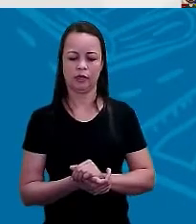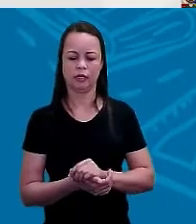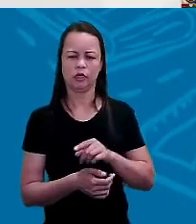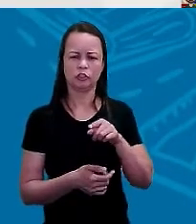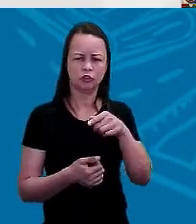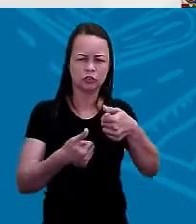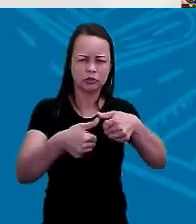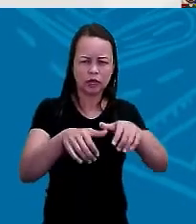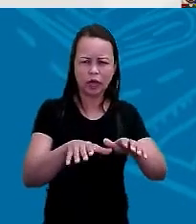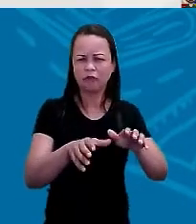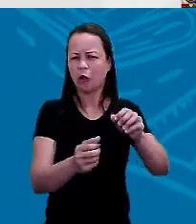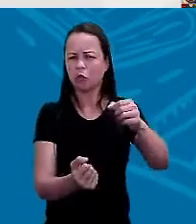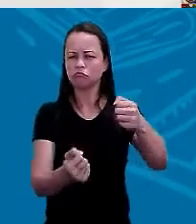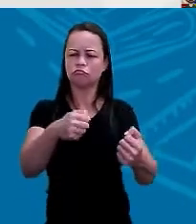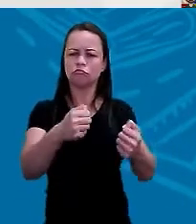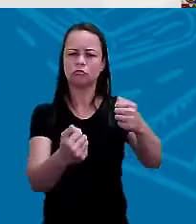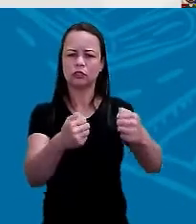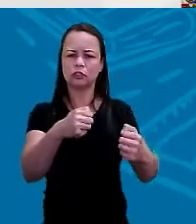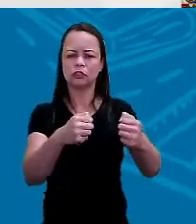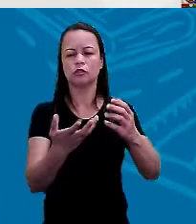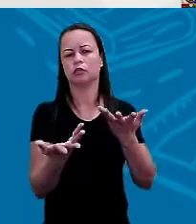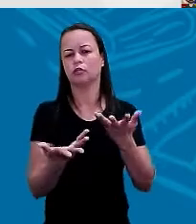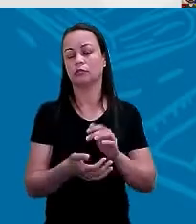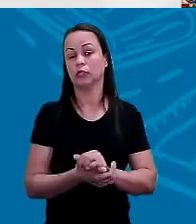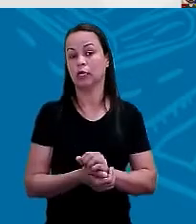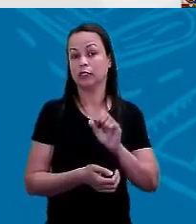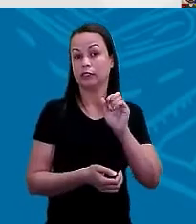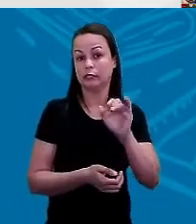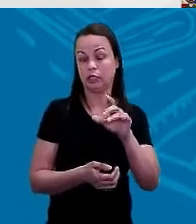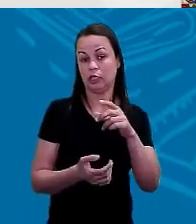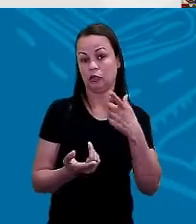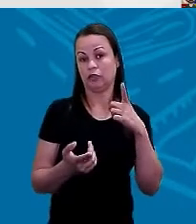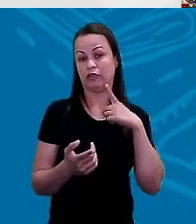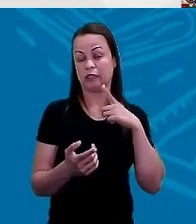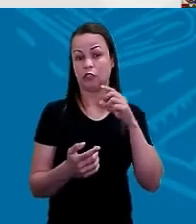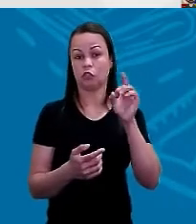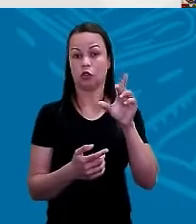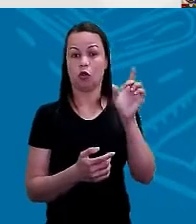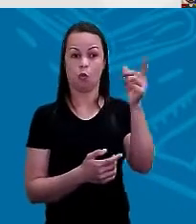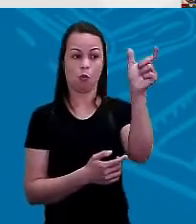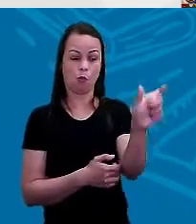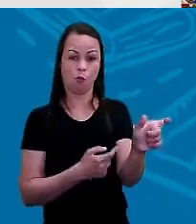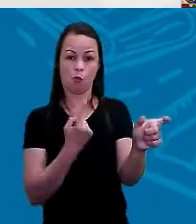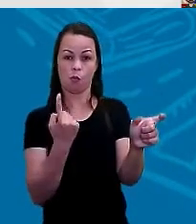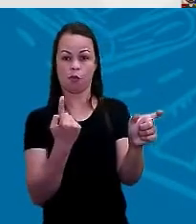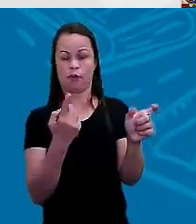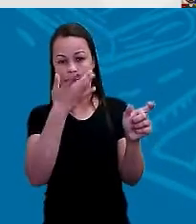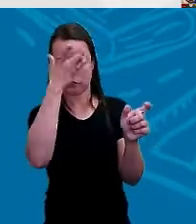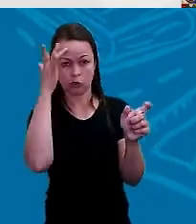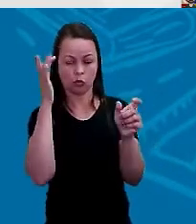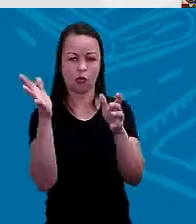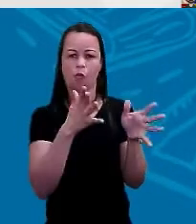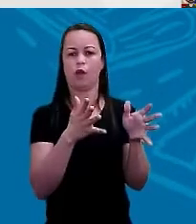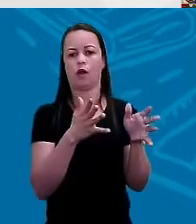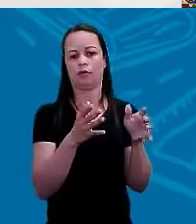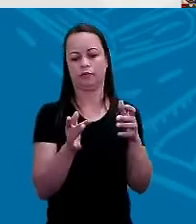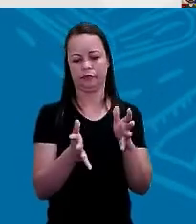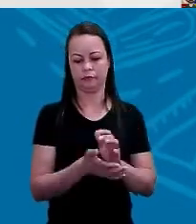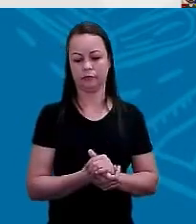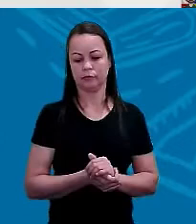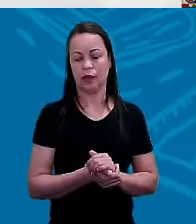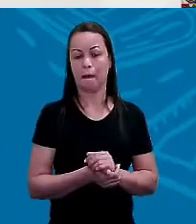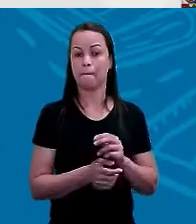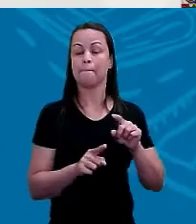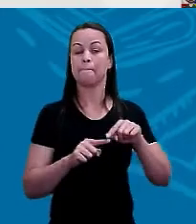dirigindo. Bem, se eu tivesse só um sujeito, só Susan, eu diria Susan was. Se fosse somente o John, John was. Mas